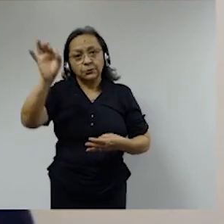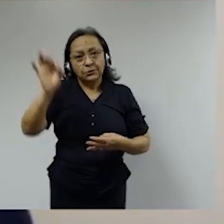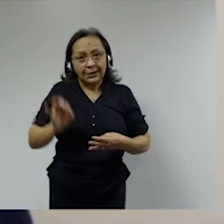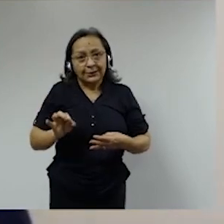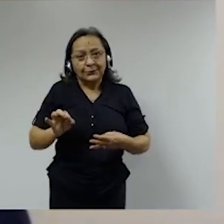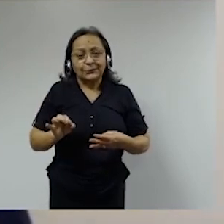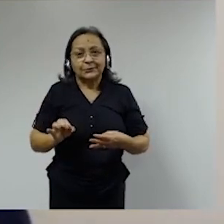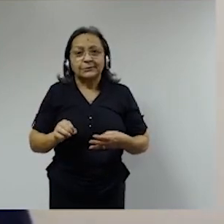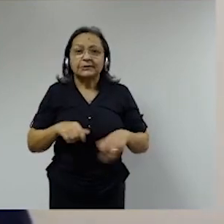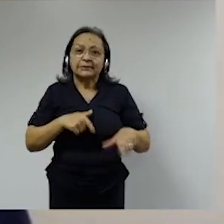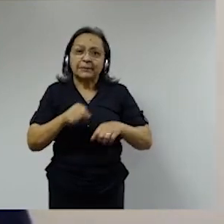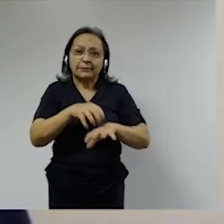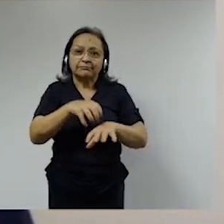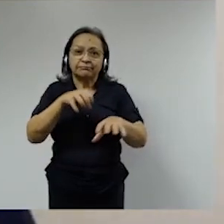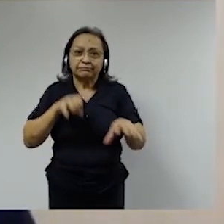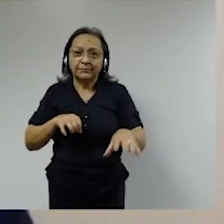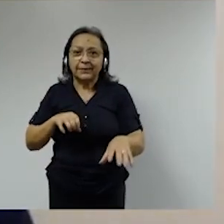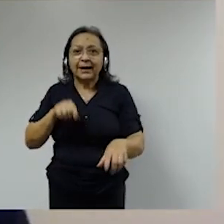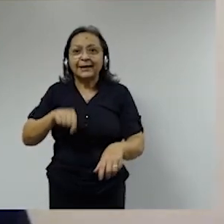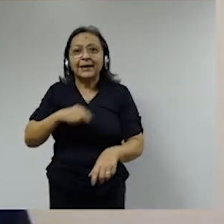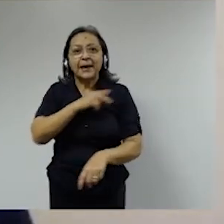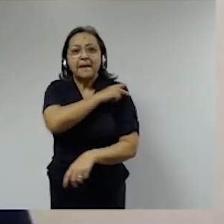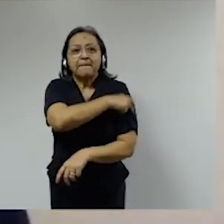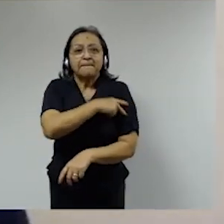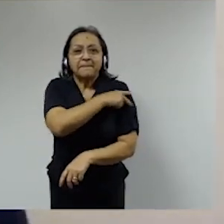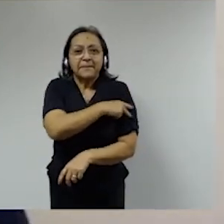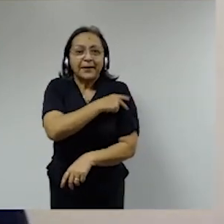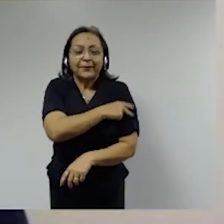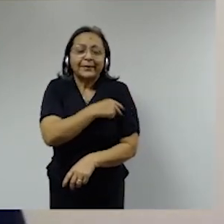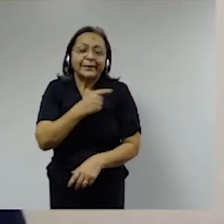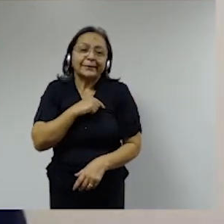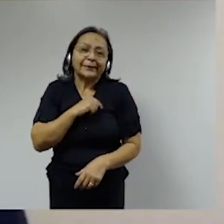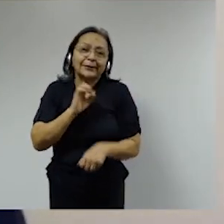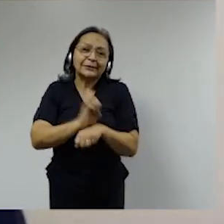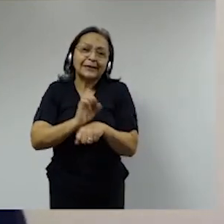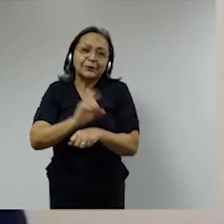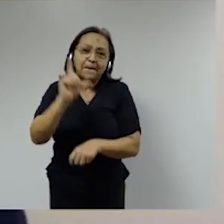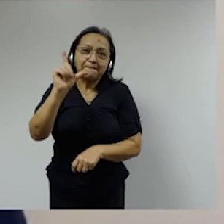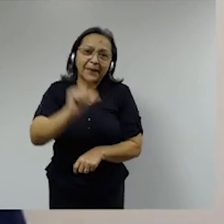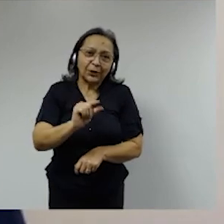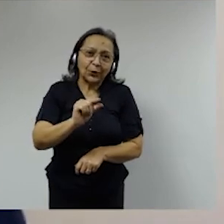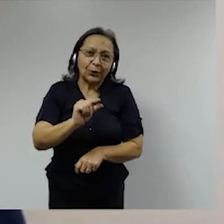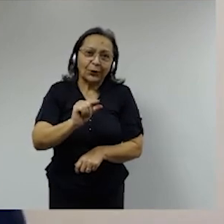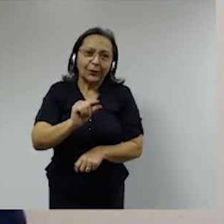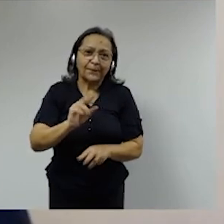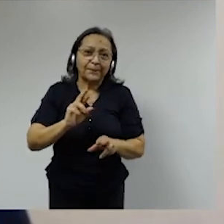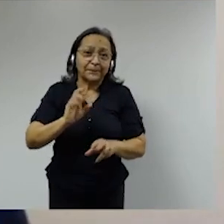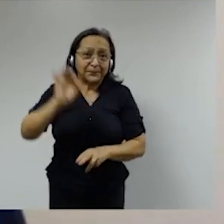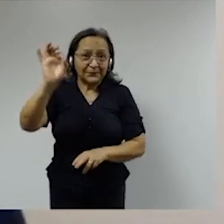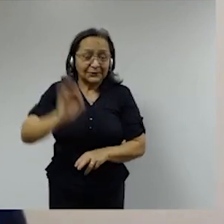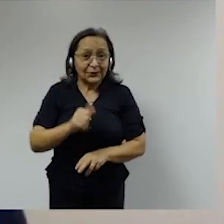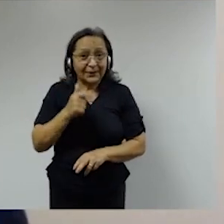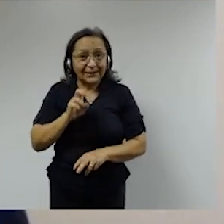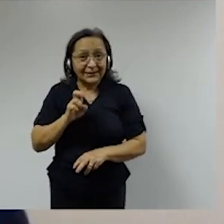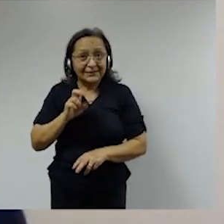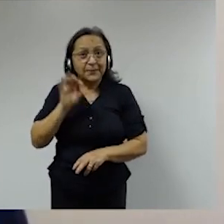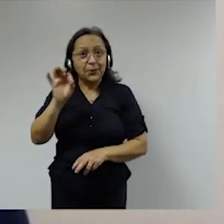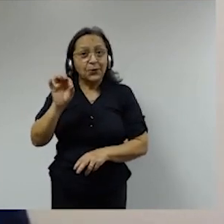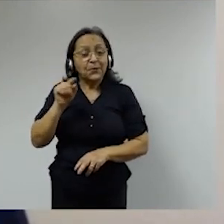falo, é o estado que apresenta o menor potencial de trabalho. 15,6% das atividades aqui